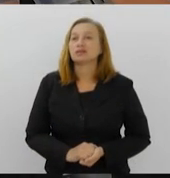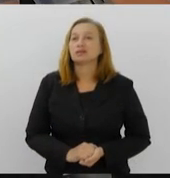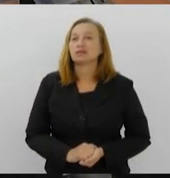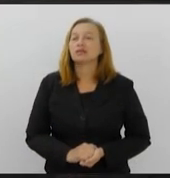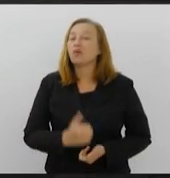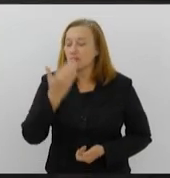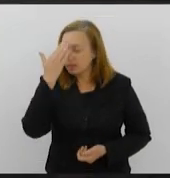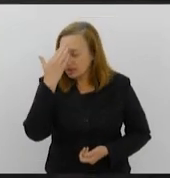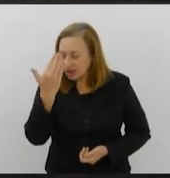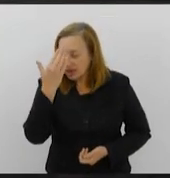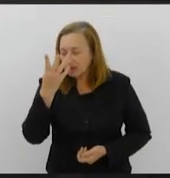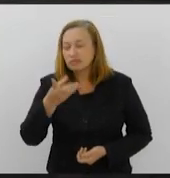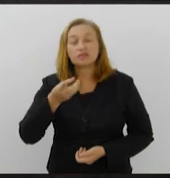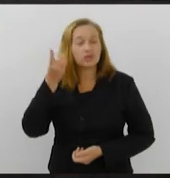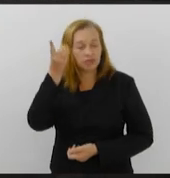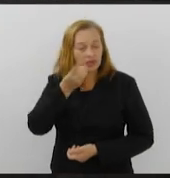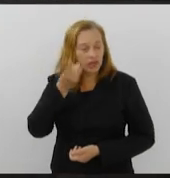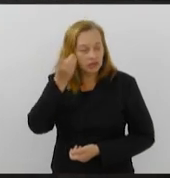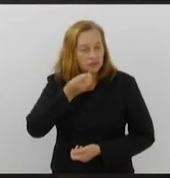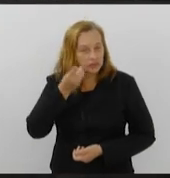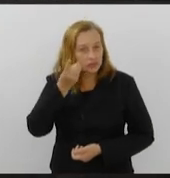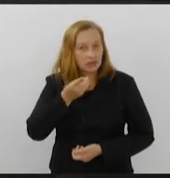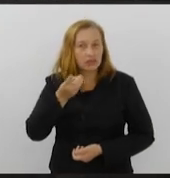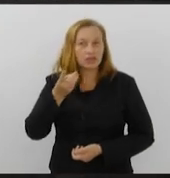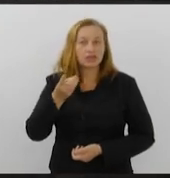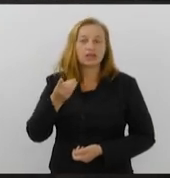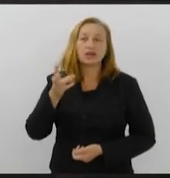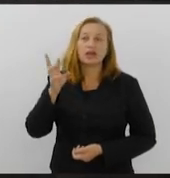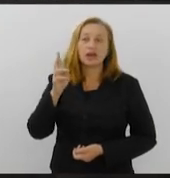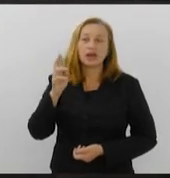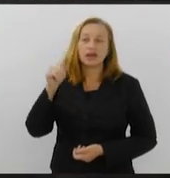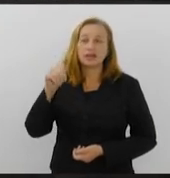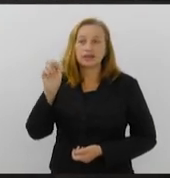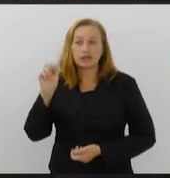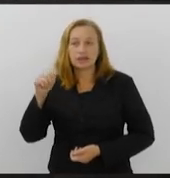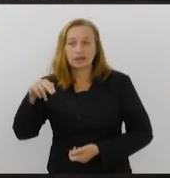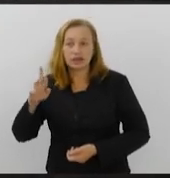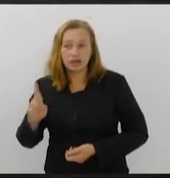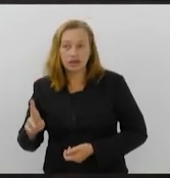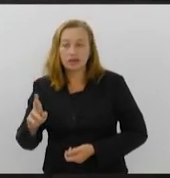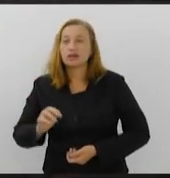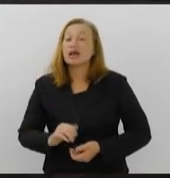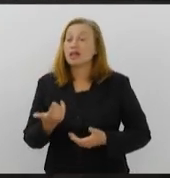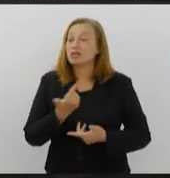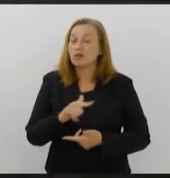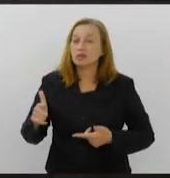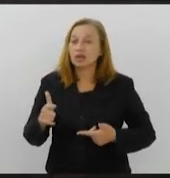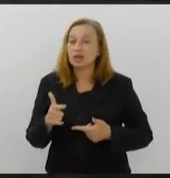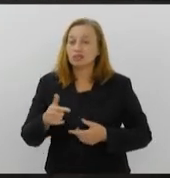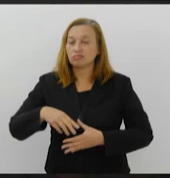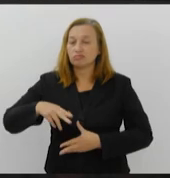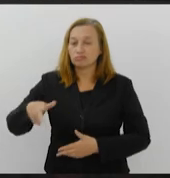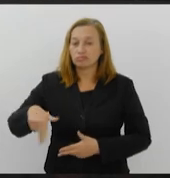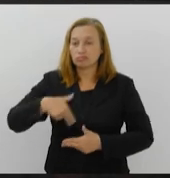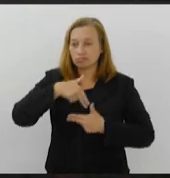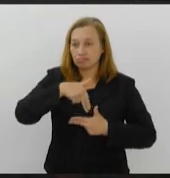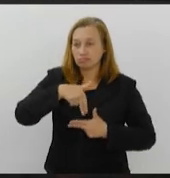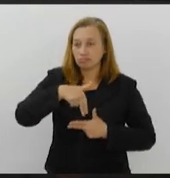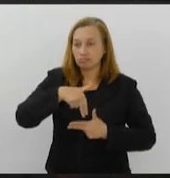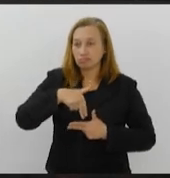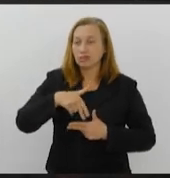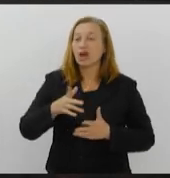Muito obrigado, nosso nobre deputado Renan Jordi. Não havendo mais oradores inscritos,